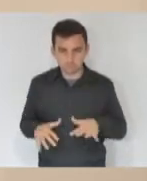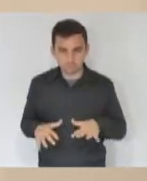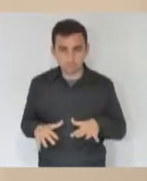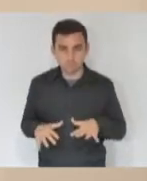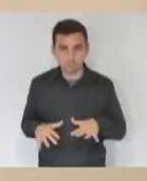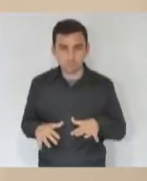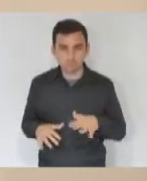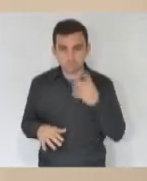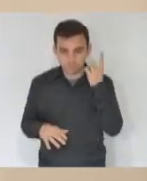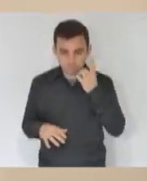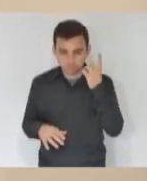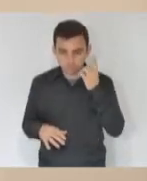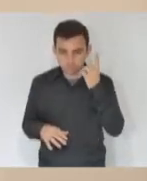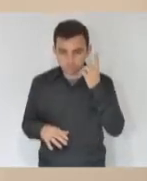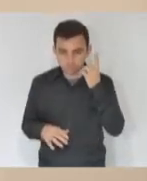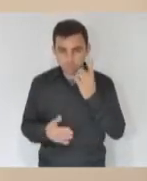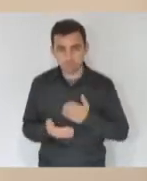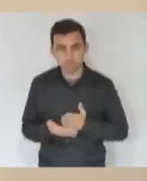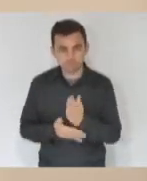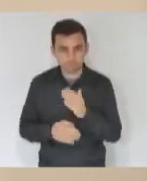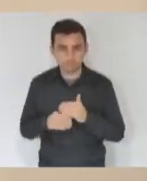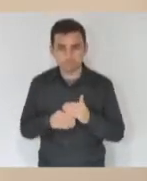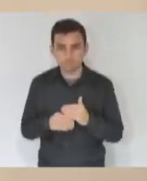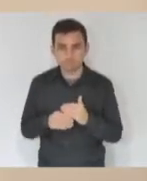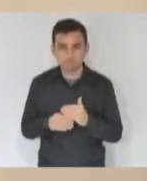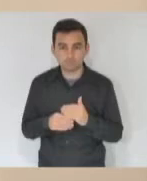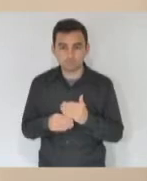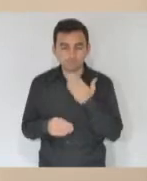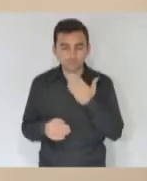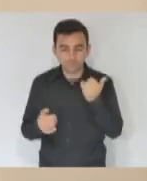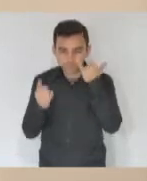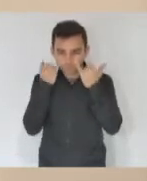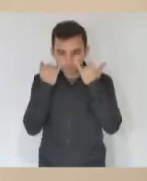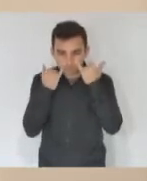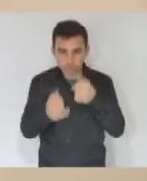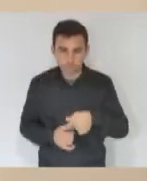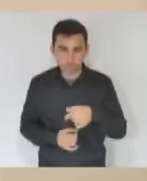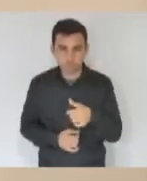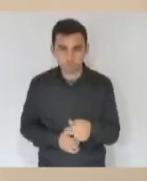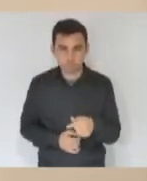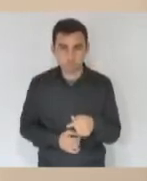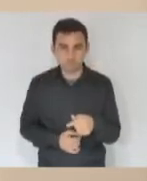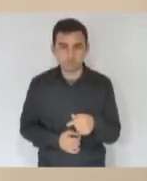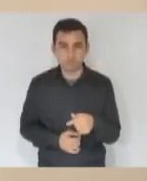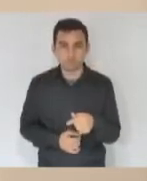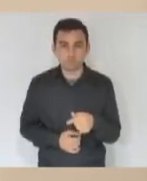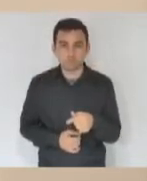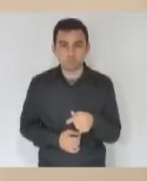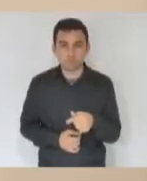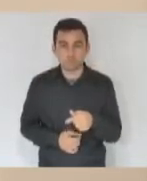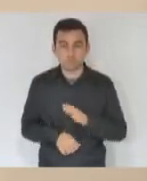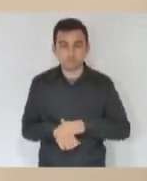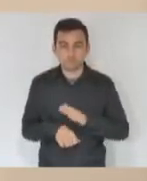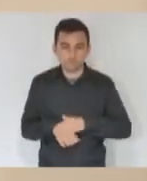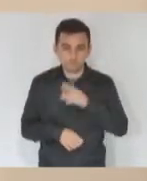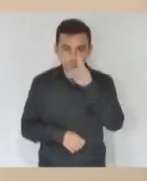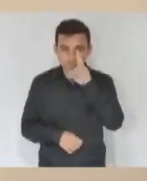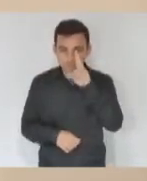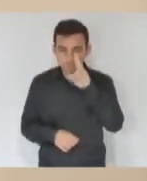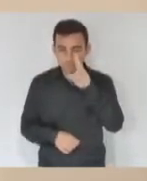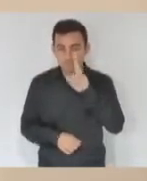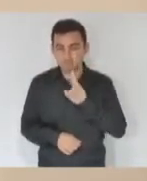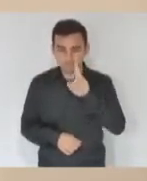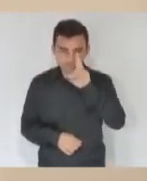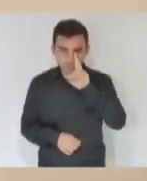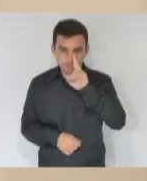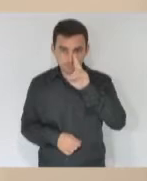permaneçam como se encontram. Aprovado por unanimidade. Pedido de informação 77, autoria deputado Nazareno Martins, solicitando ao